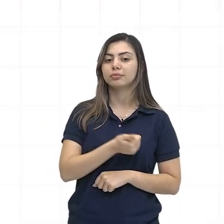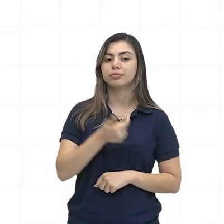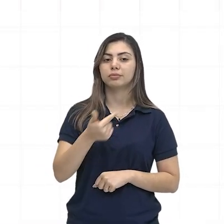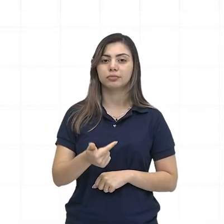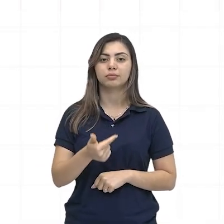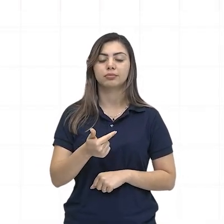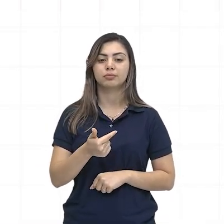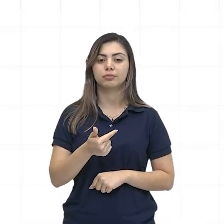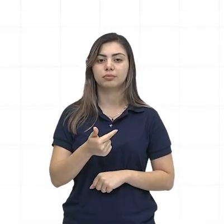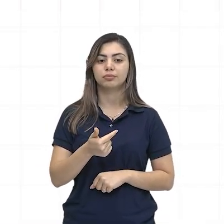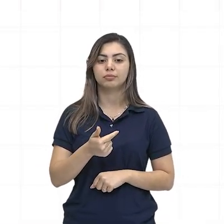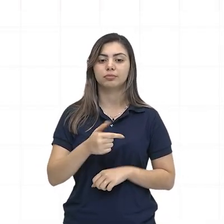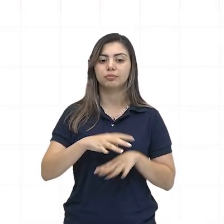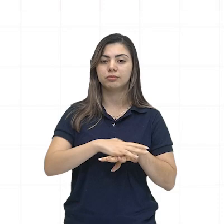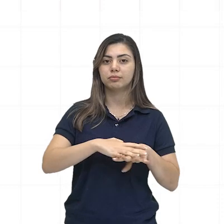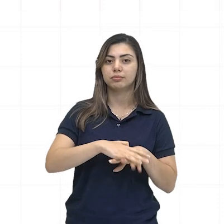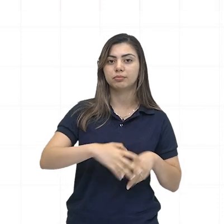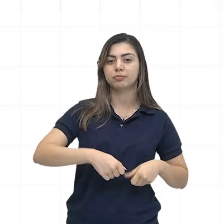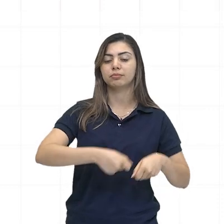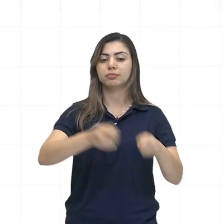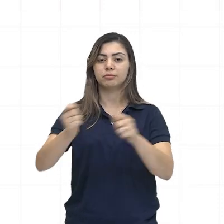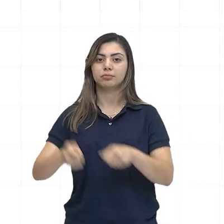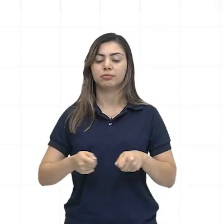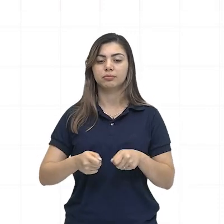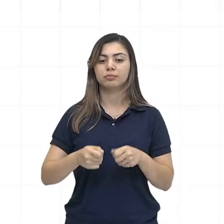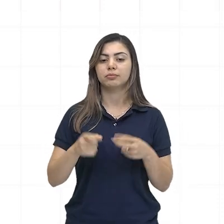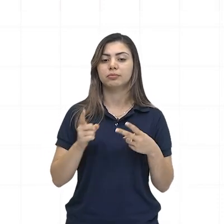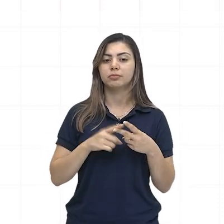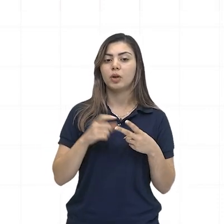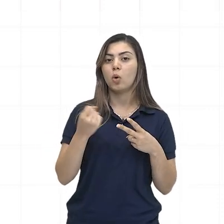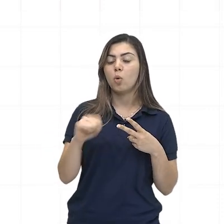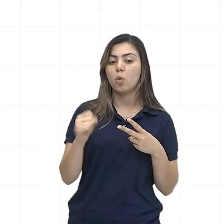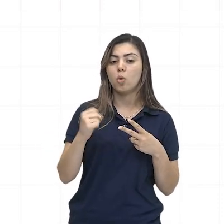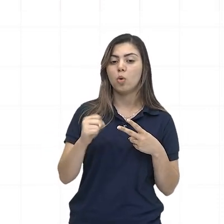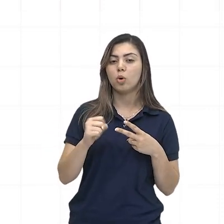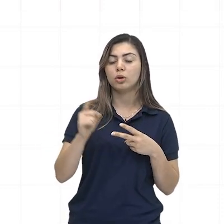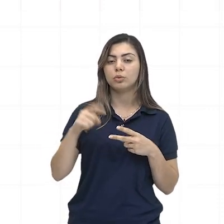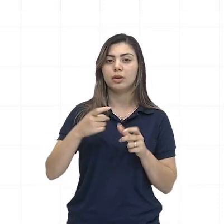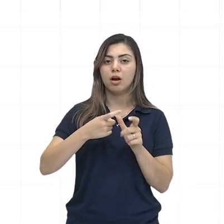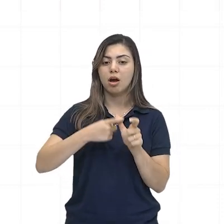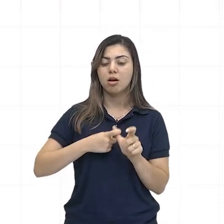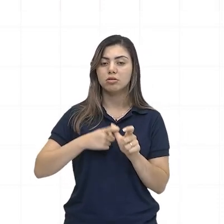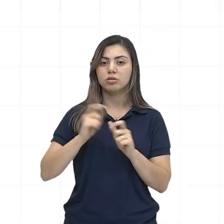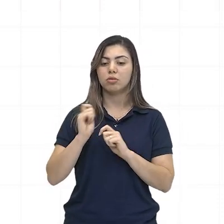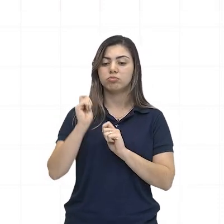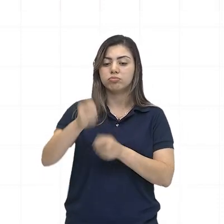12, né, malhadeira, 8, anzol e linha,